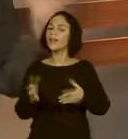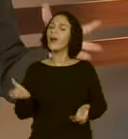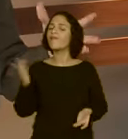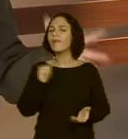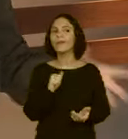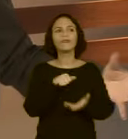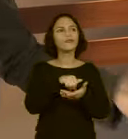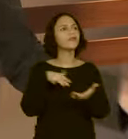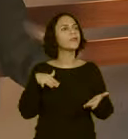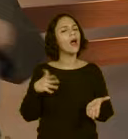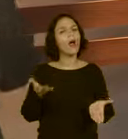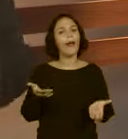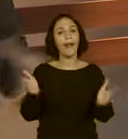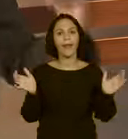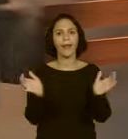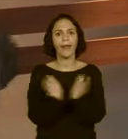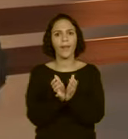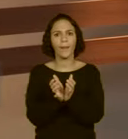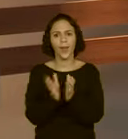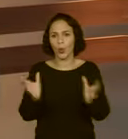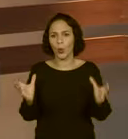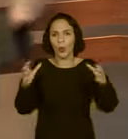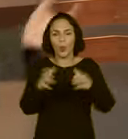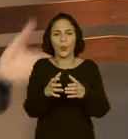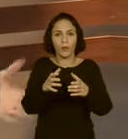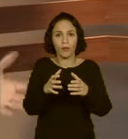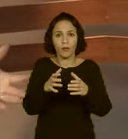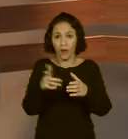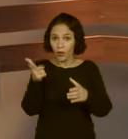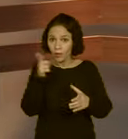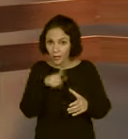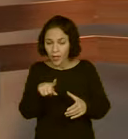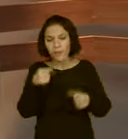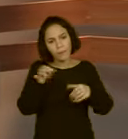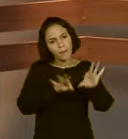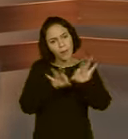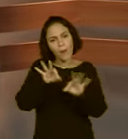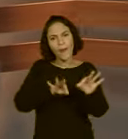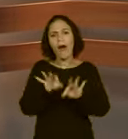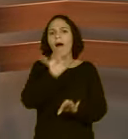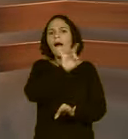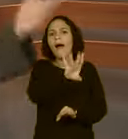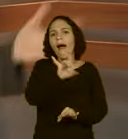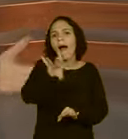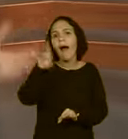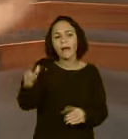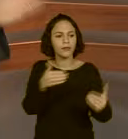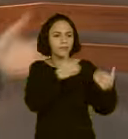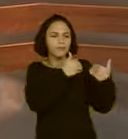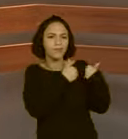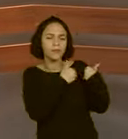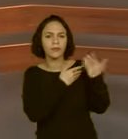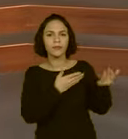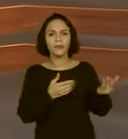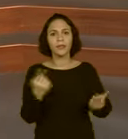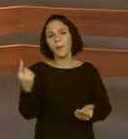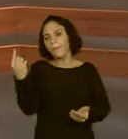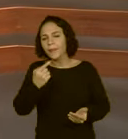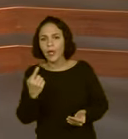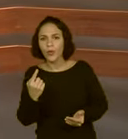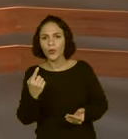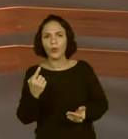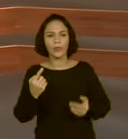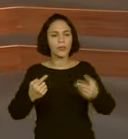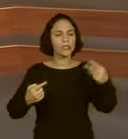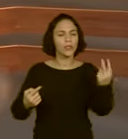um trabalho em equipe, em grupo. Para fazer esse trabalho nós precisamos planejar. O que nós vamos fazer primeiro e